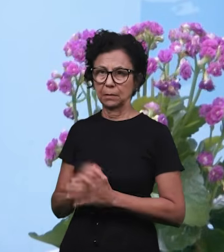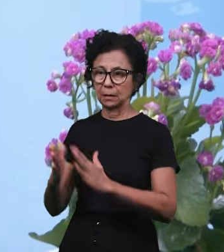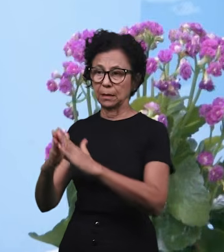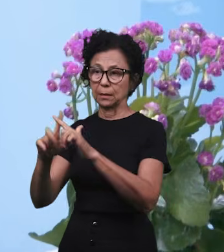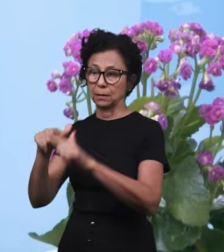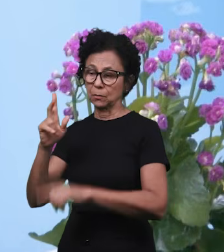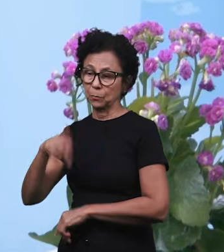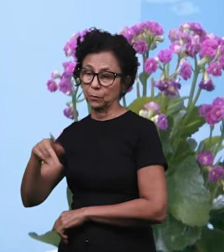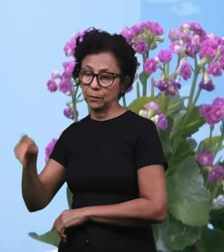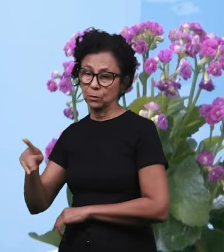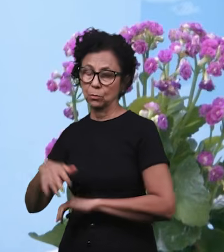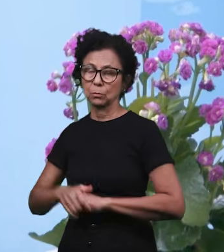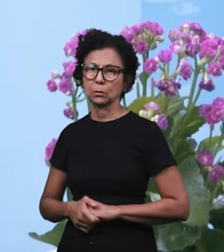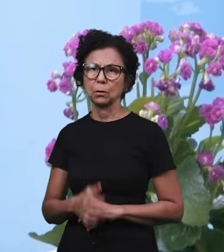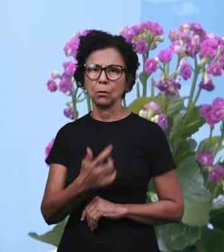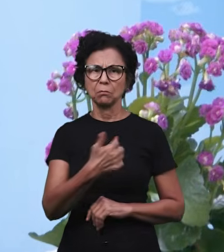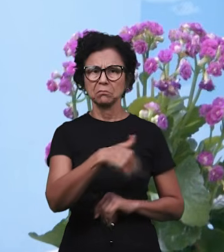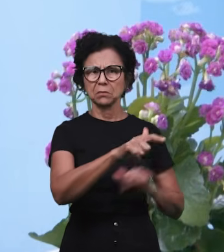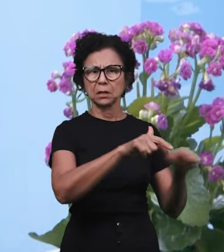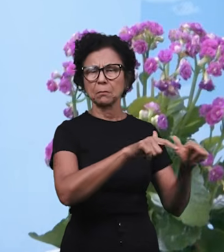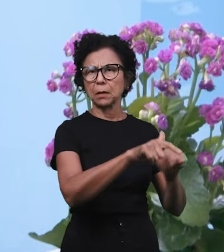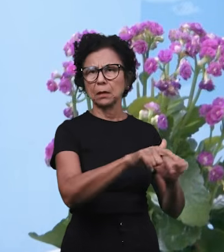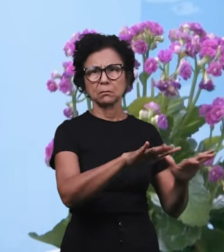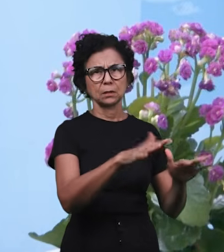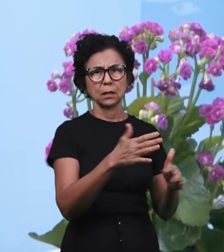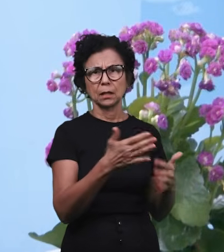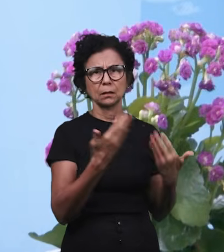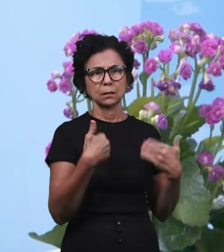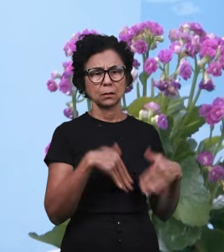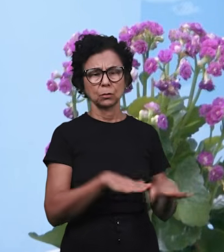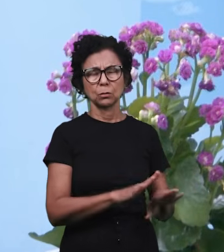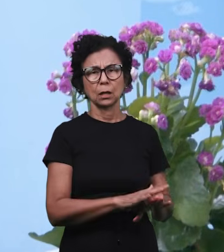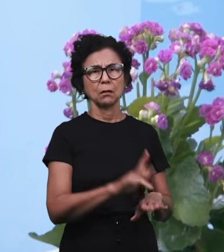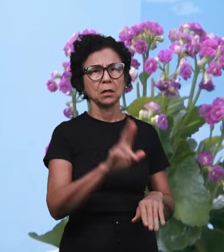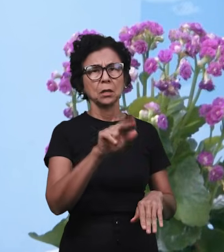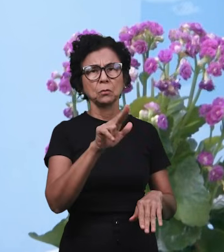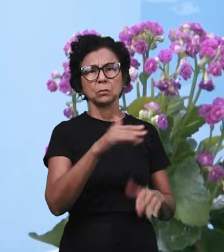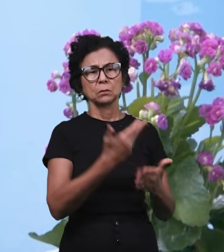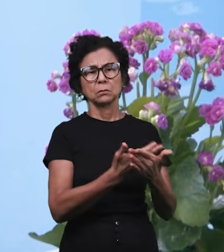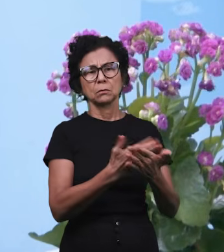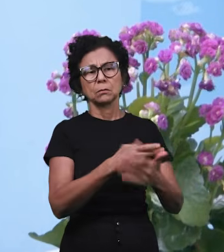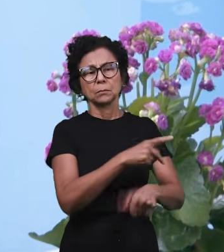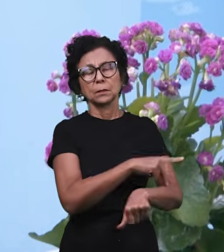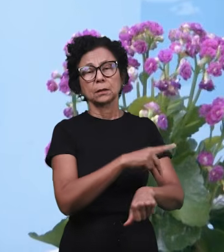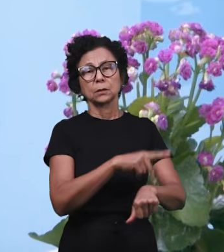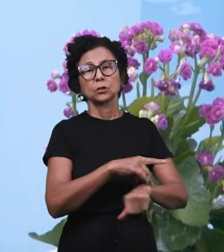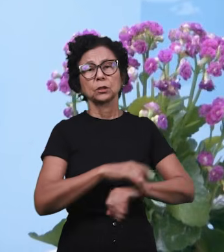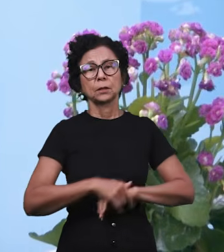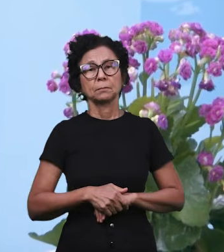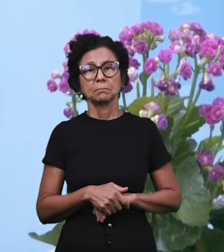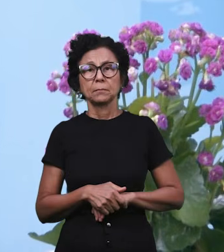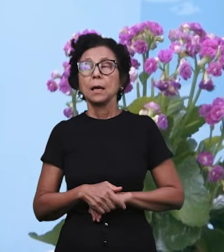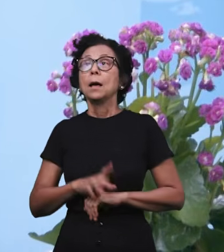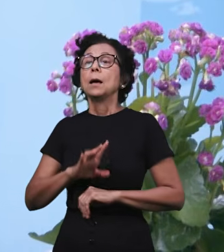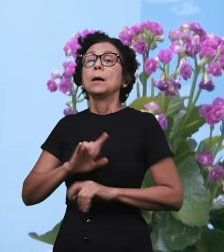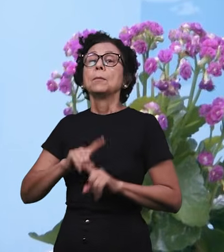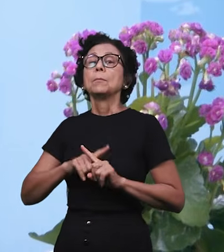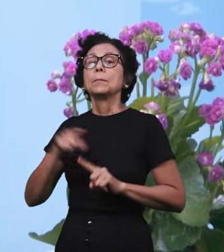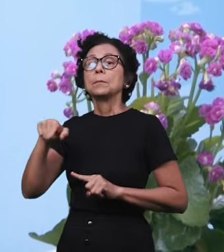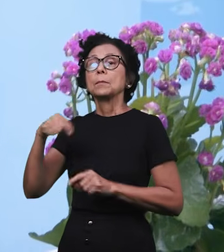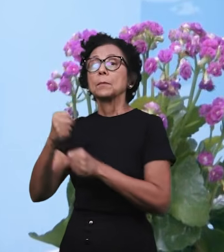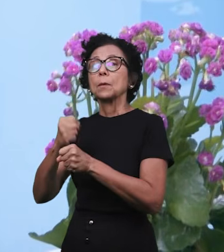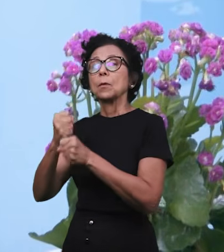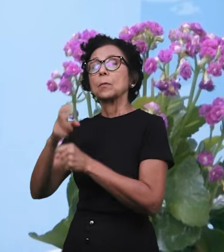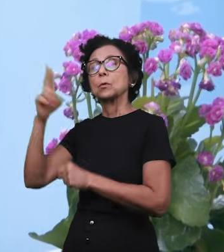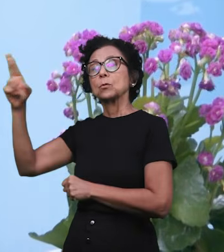cotidiano, regular, ela nem fez pedagogia, né? Não fez licenciatura em pedagogia. Mas o Senhor levantou. E o Senhor levantou, o Senhor capacitou.